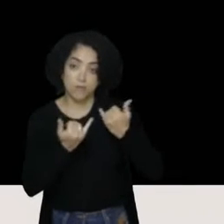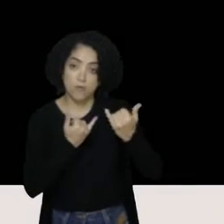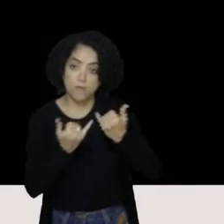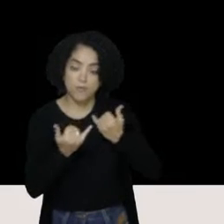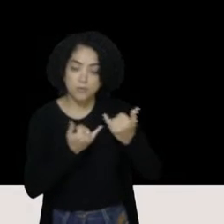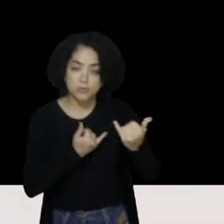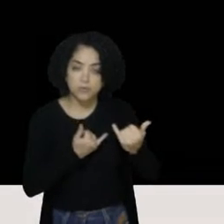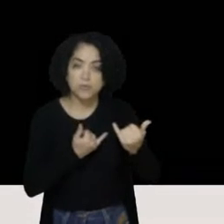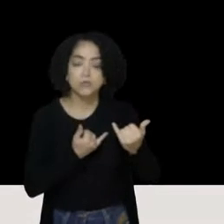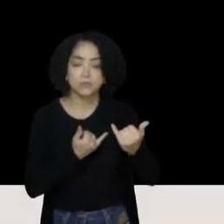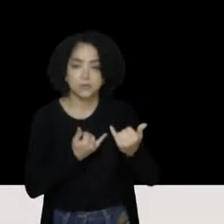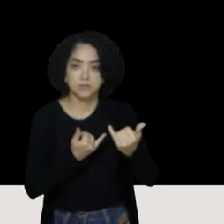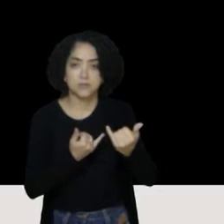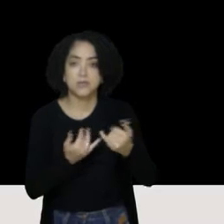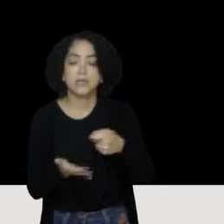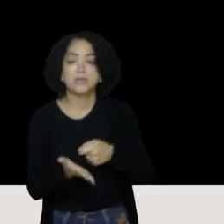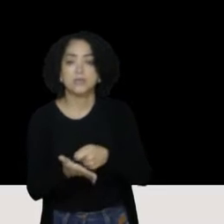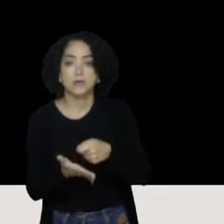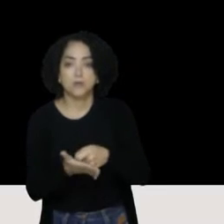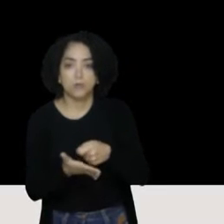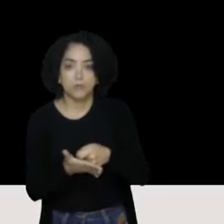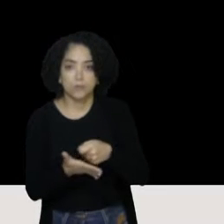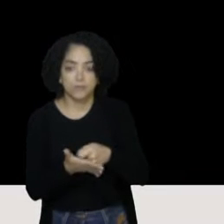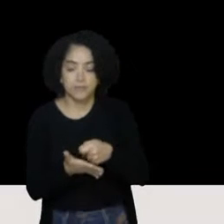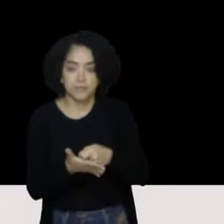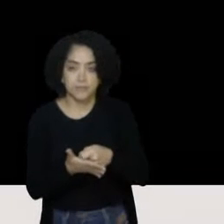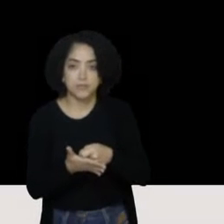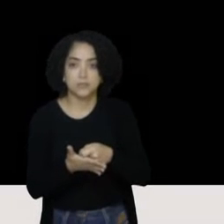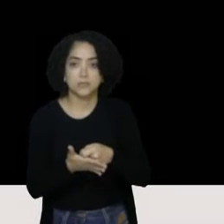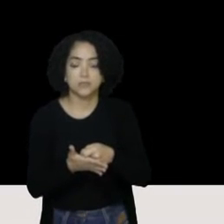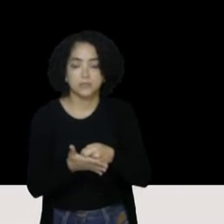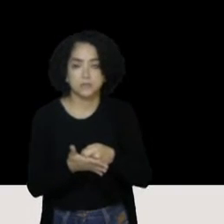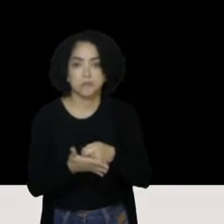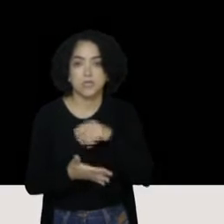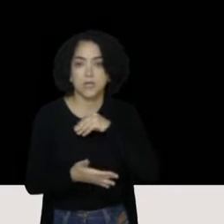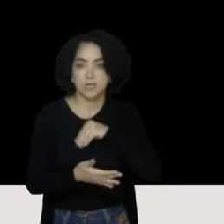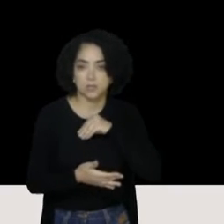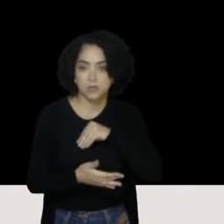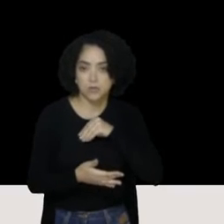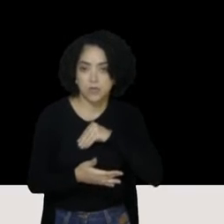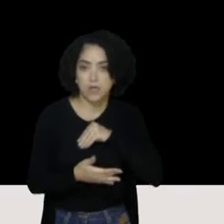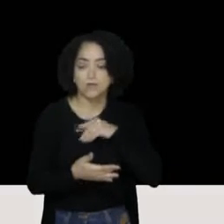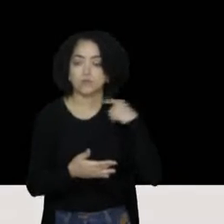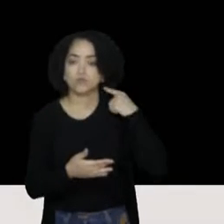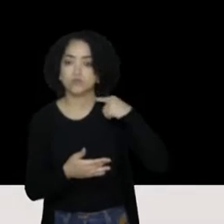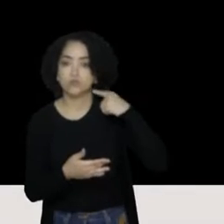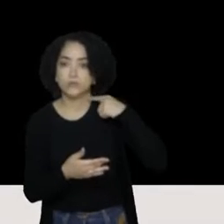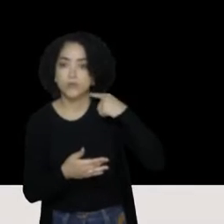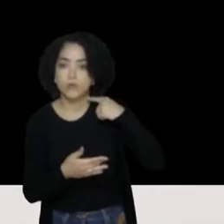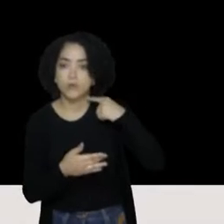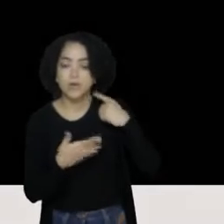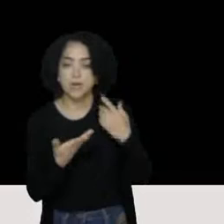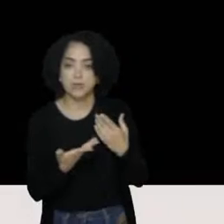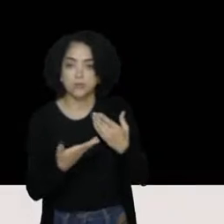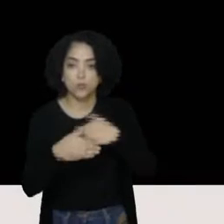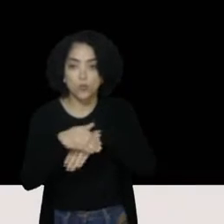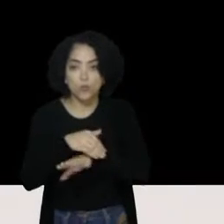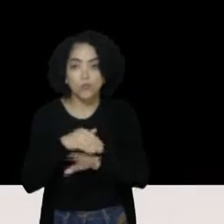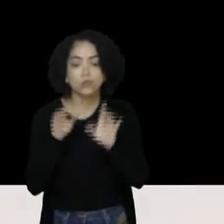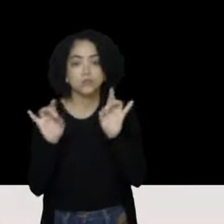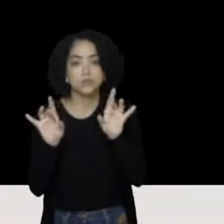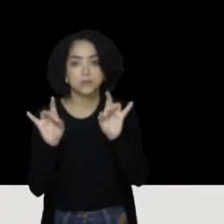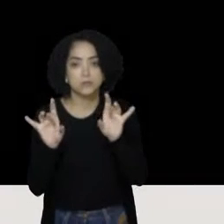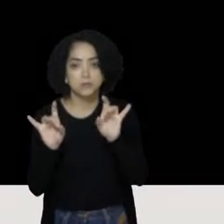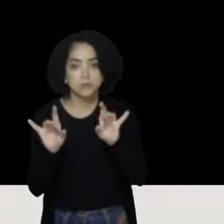informações acerca da cobrança de honorários advocatícios que integram o Fundo Especial de